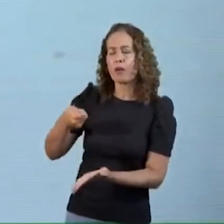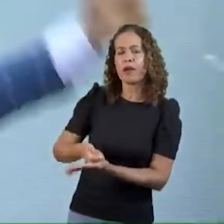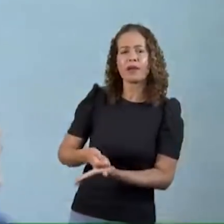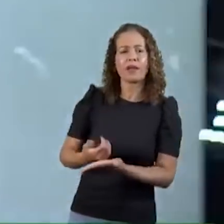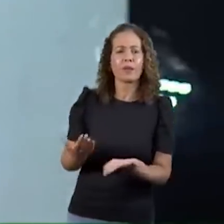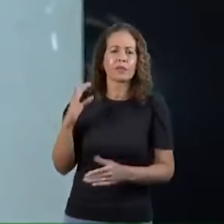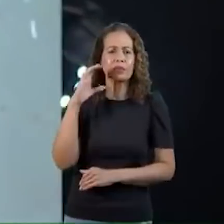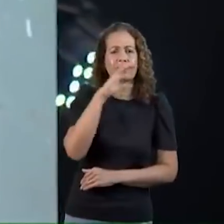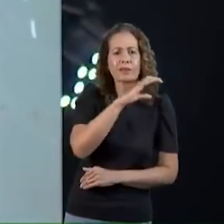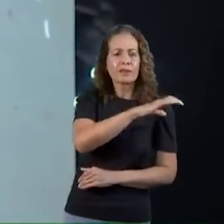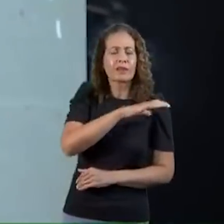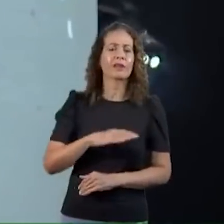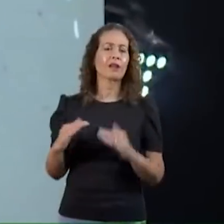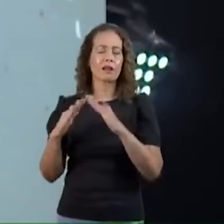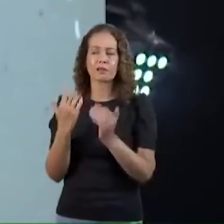a pessoa morre.